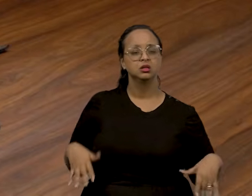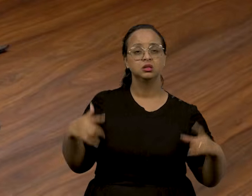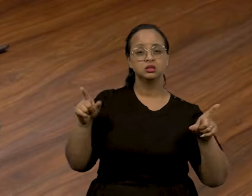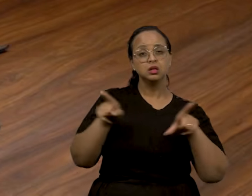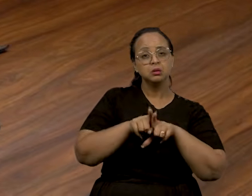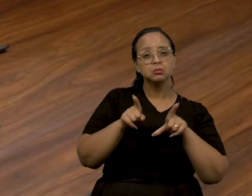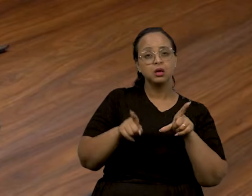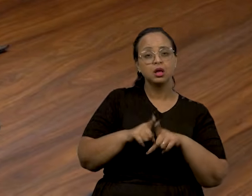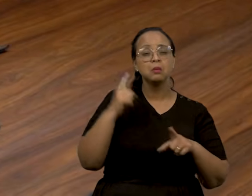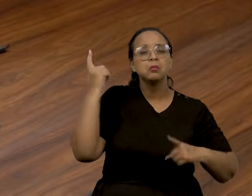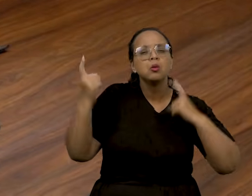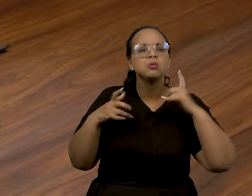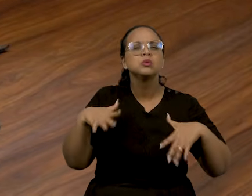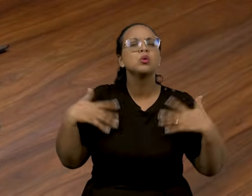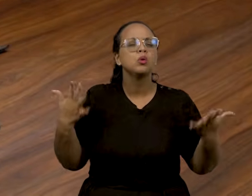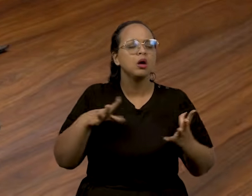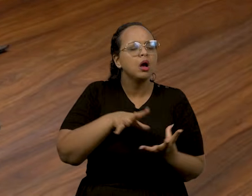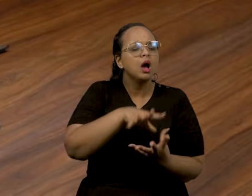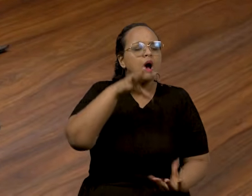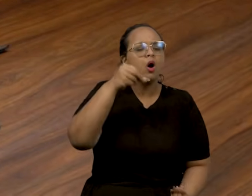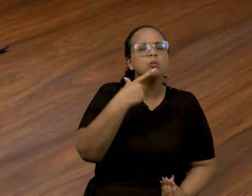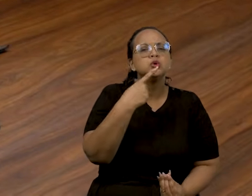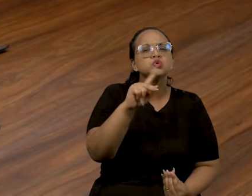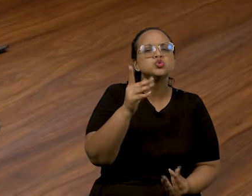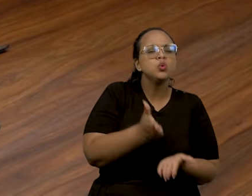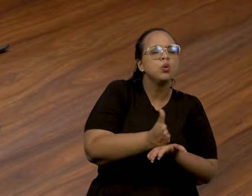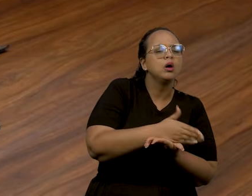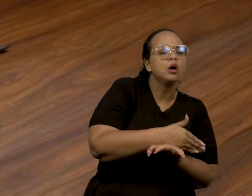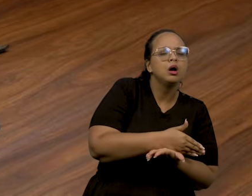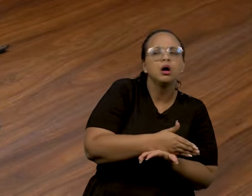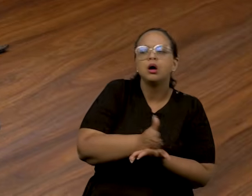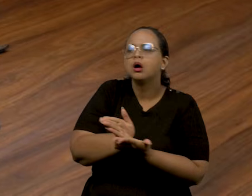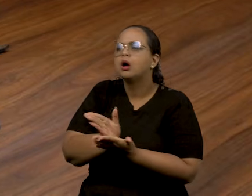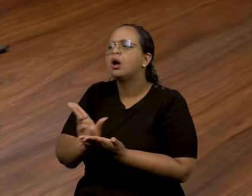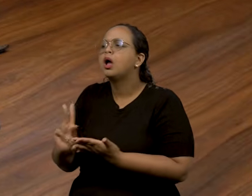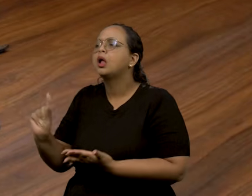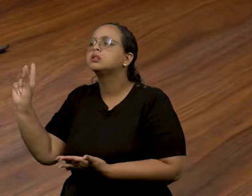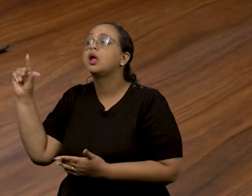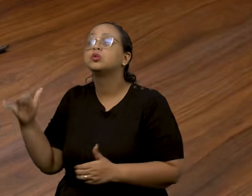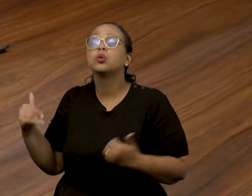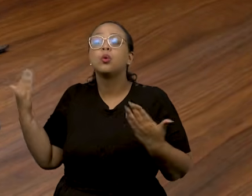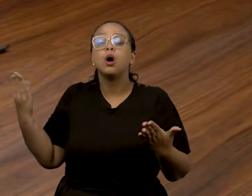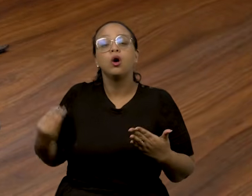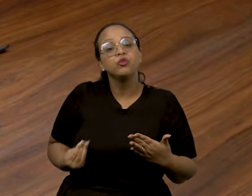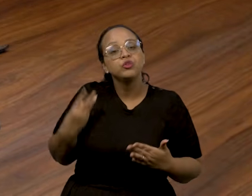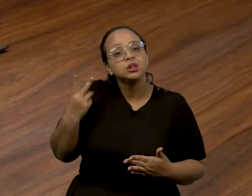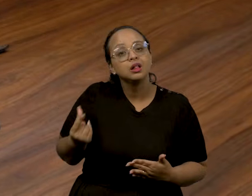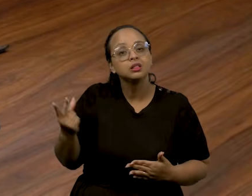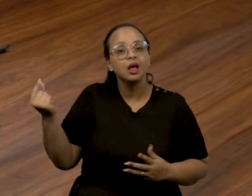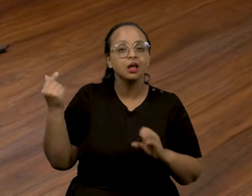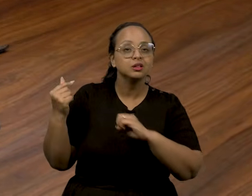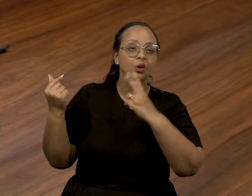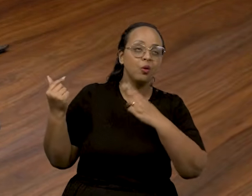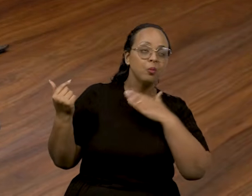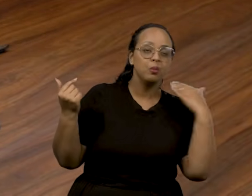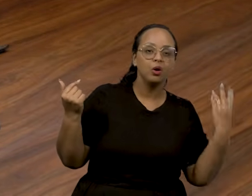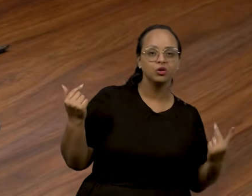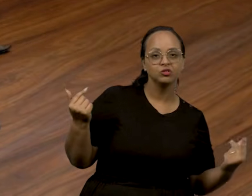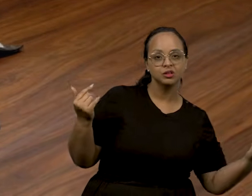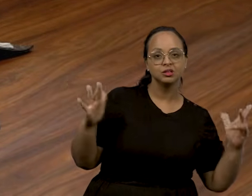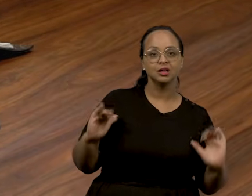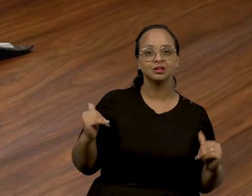a salvação da nossa alma, né, daquilo que é eterno, que veio de Deus, né, e vai voltar para Deus, mas